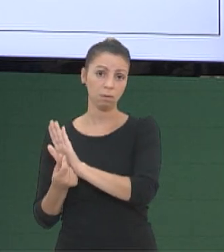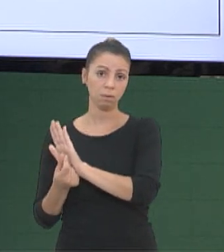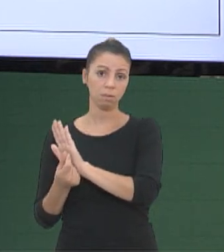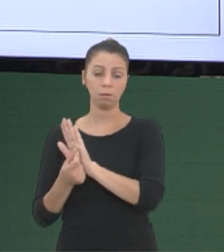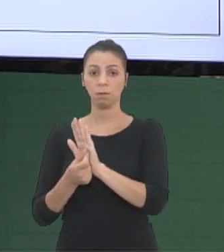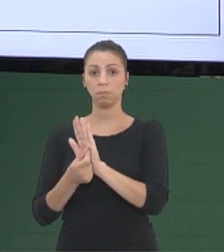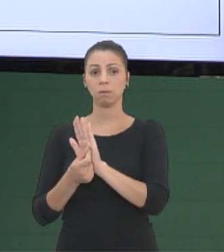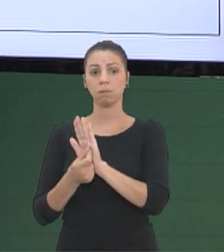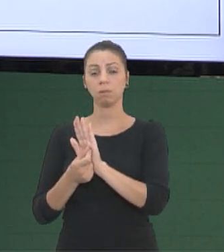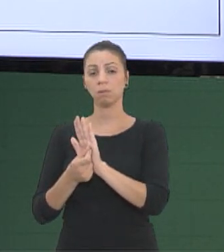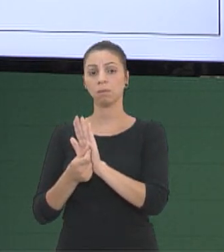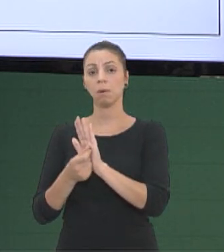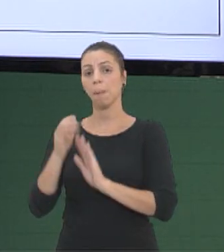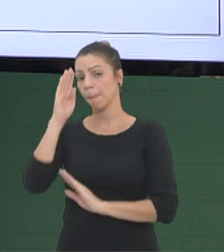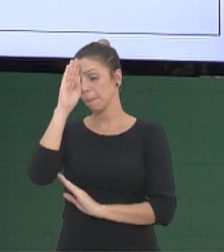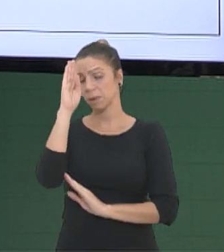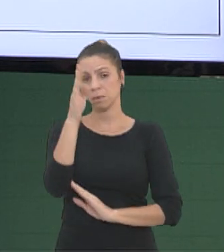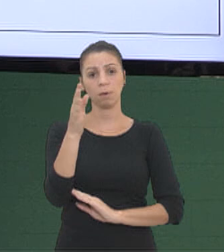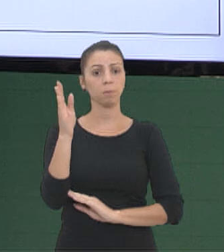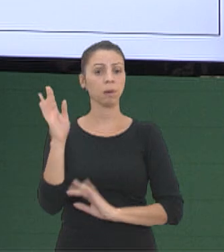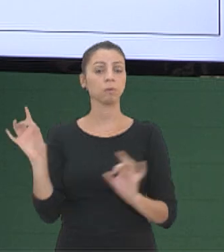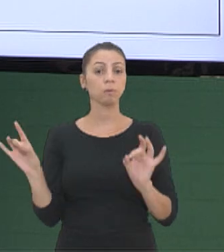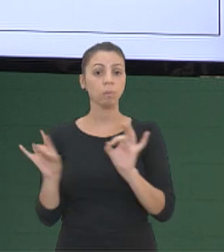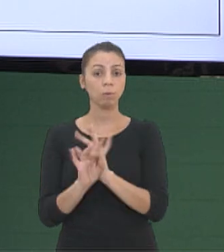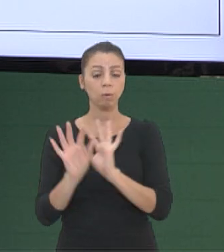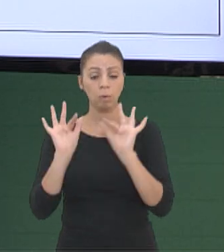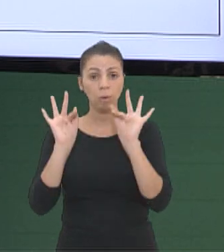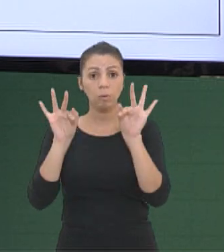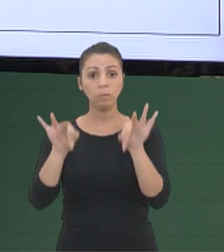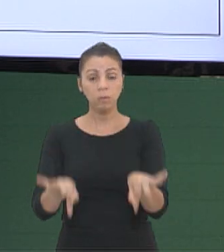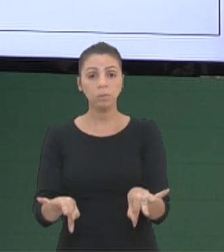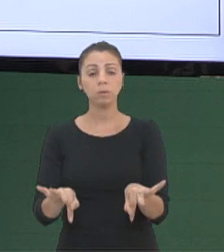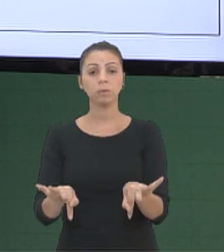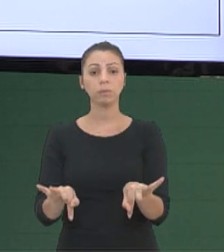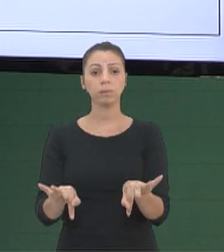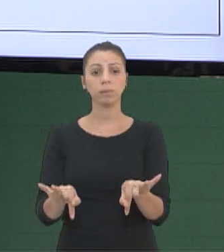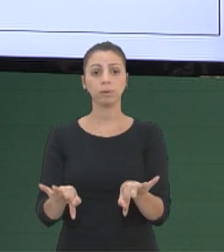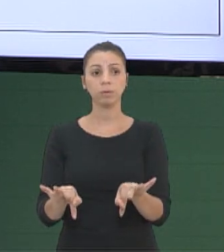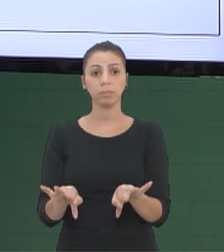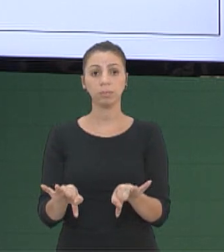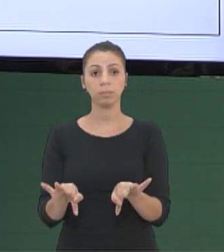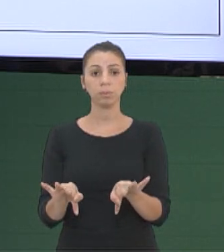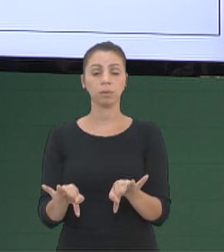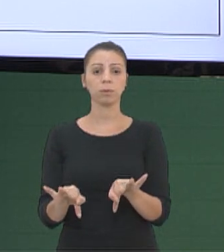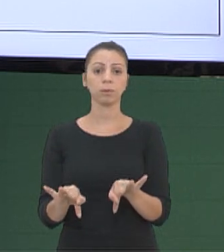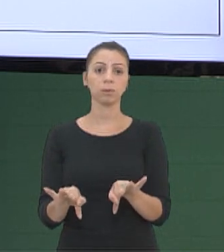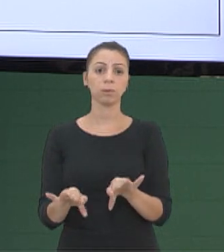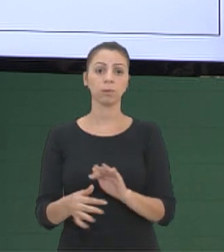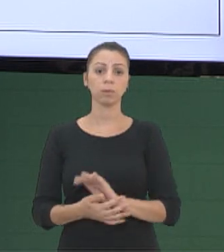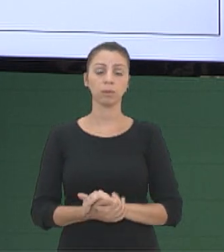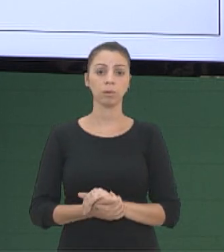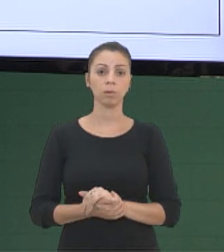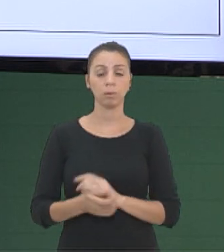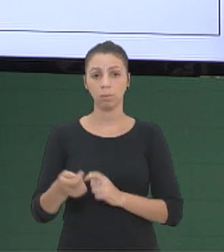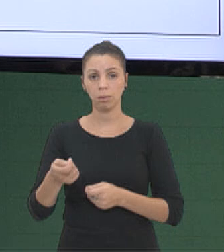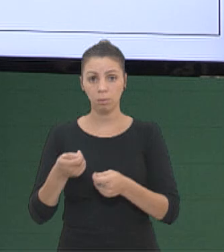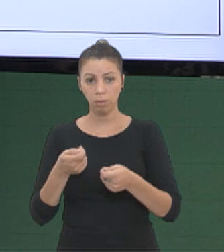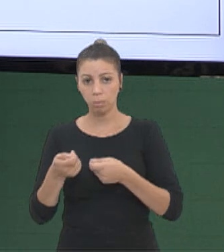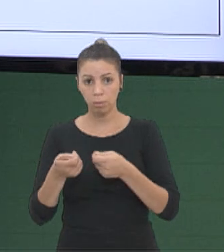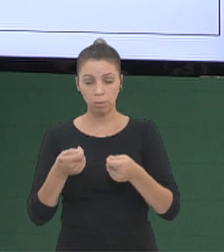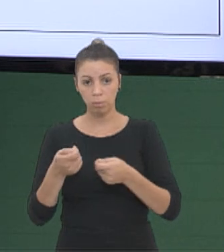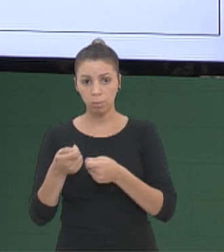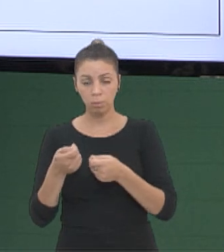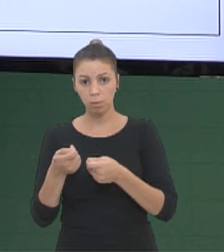principalmente decretando o fim principalmente decretando o controle, né,